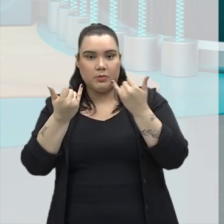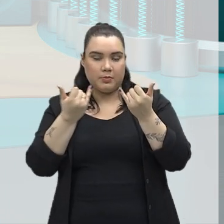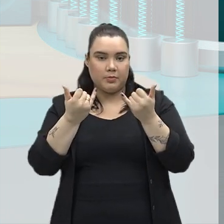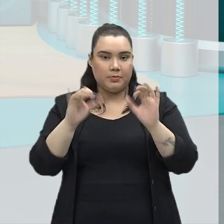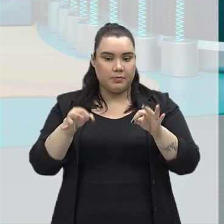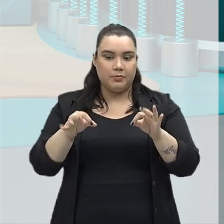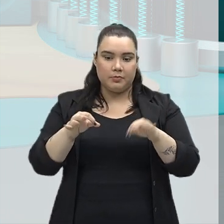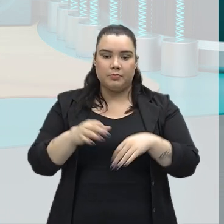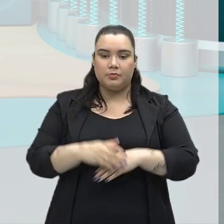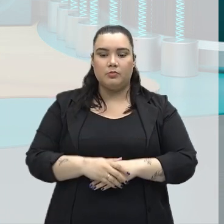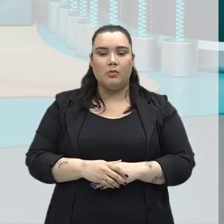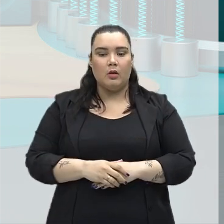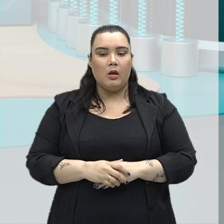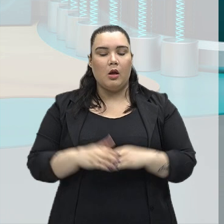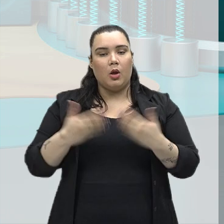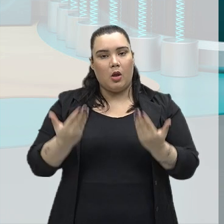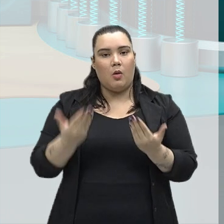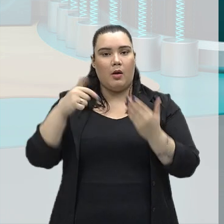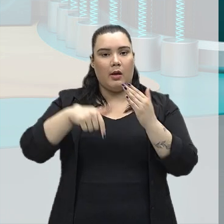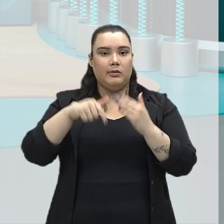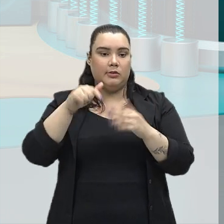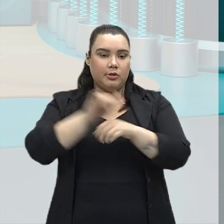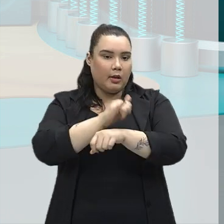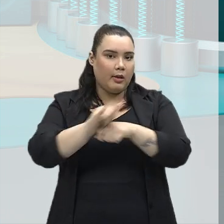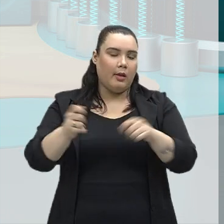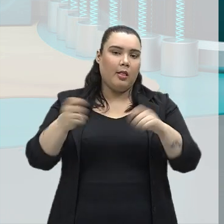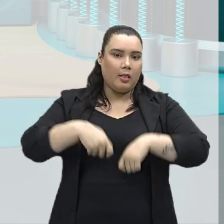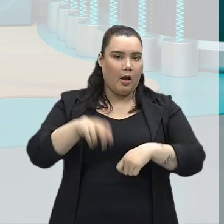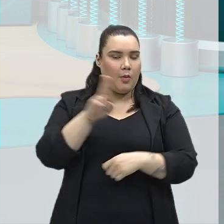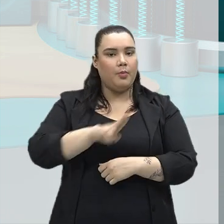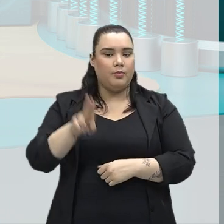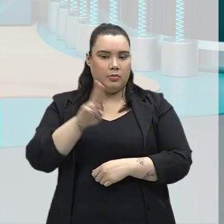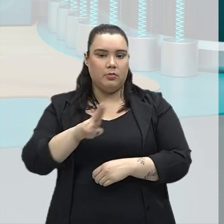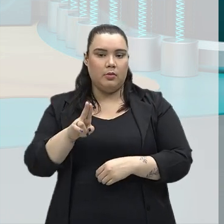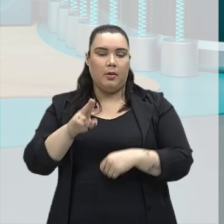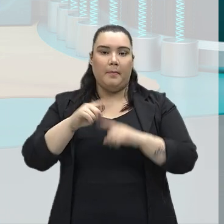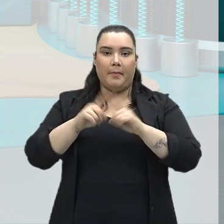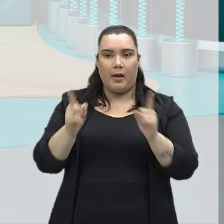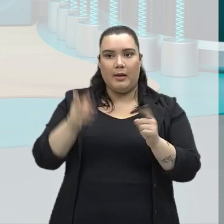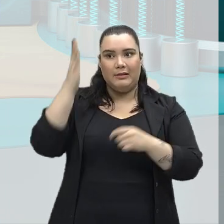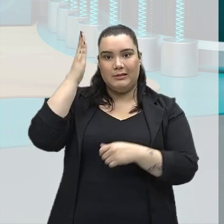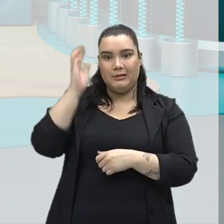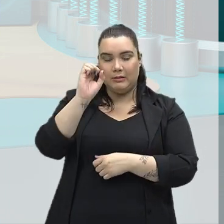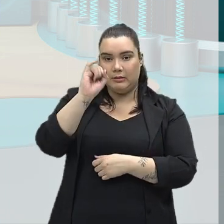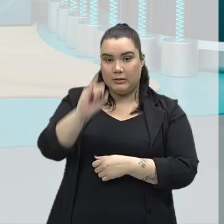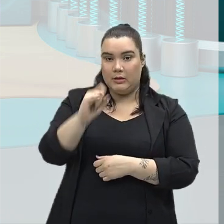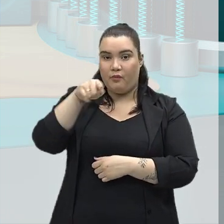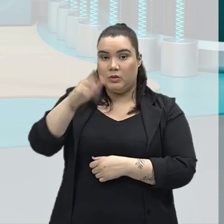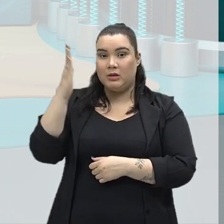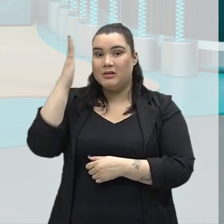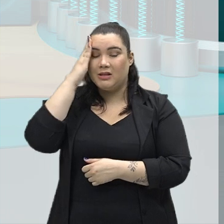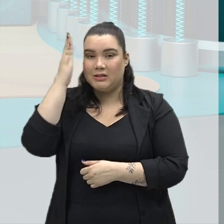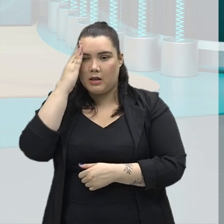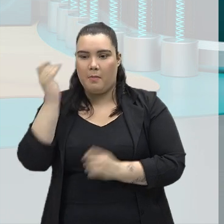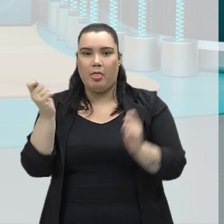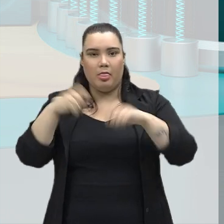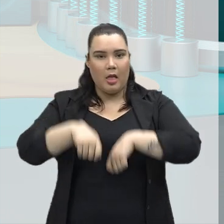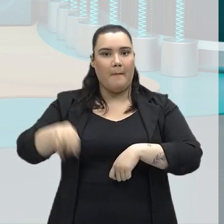Então, vocês utilizam essa técnica sem perceber. Só que, tendo consciência dessa técnica, você